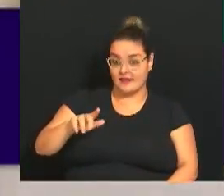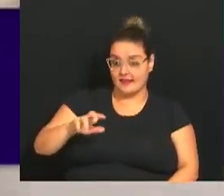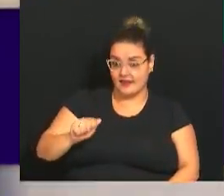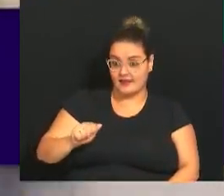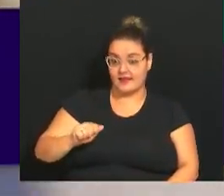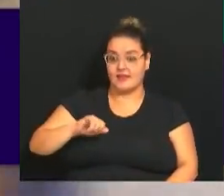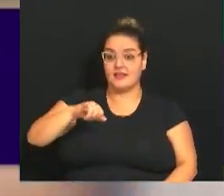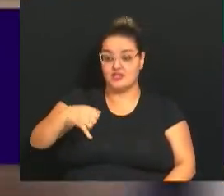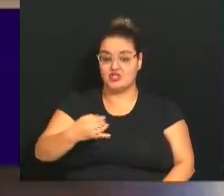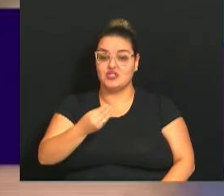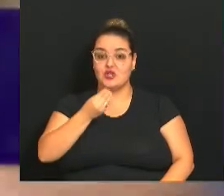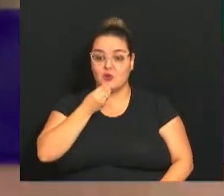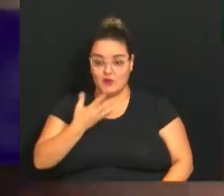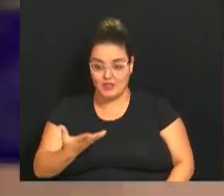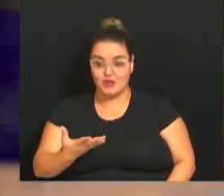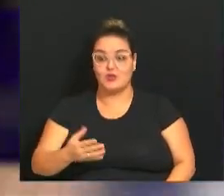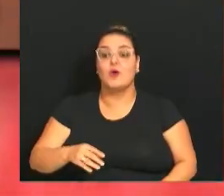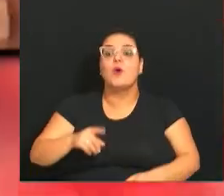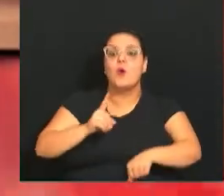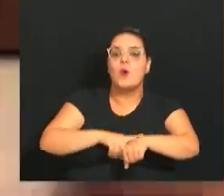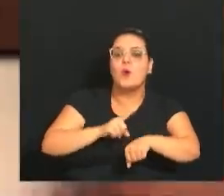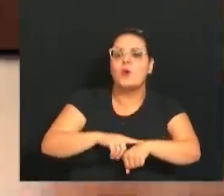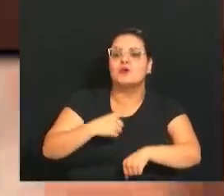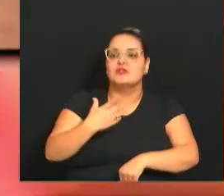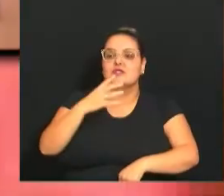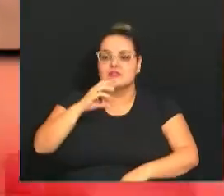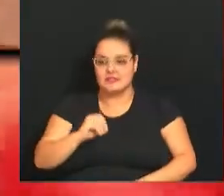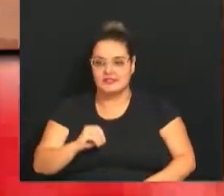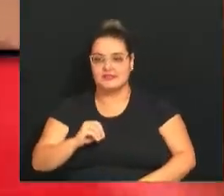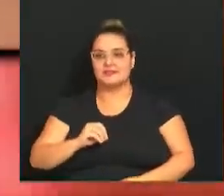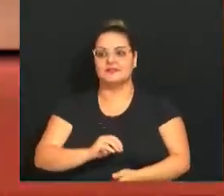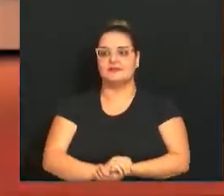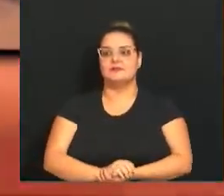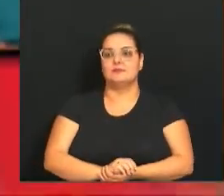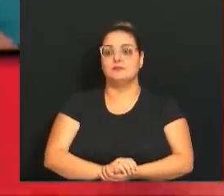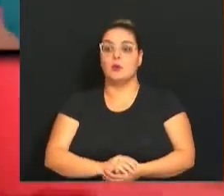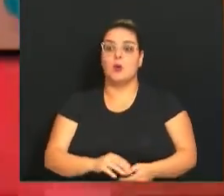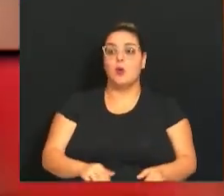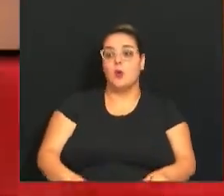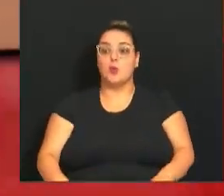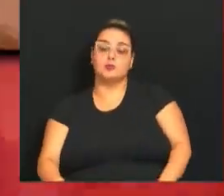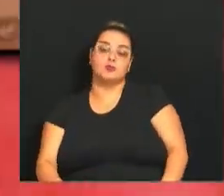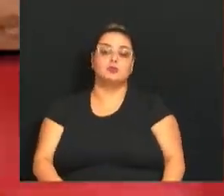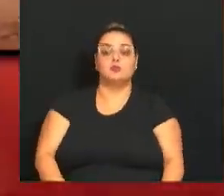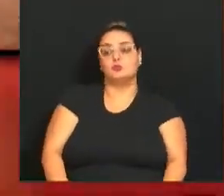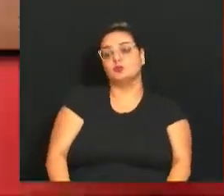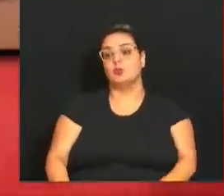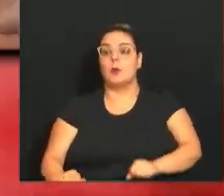e vai ser a partir das 10 da noite. Do jeito que eu gosto.